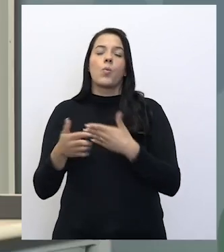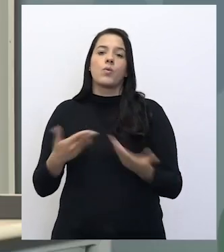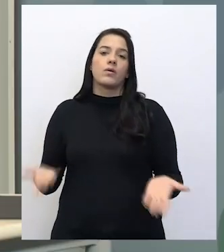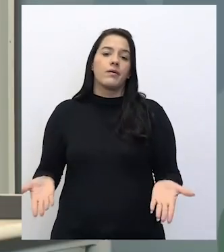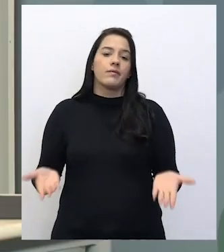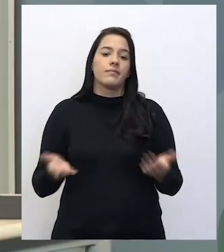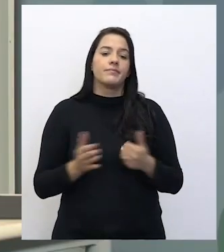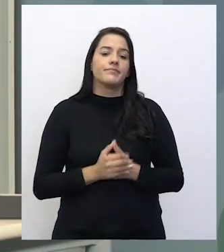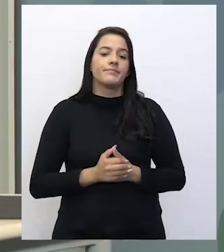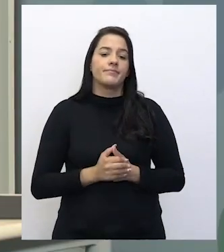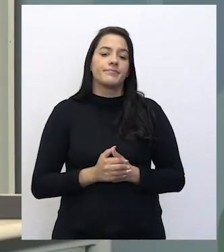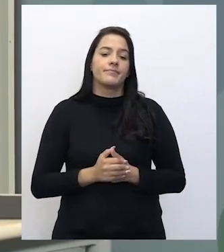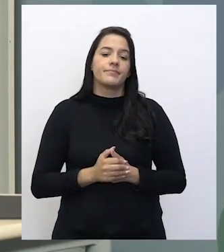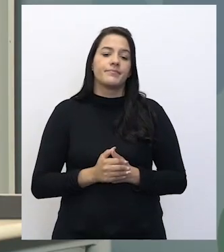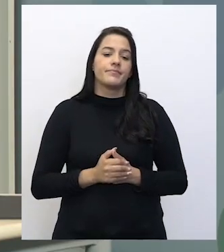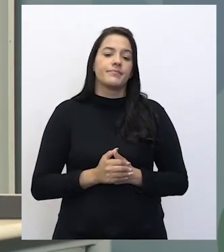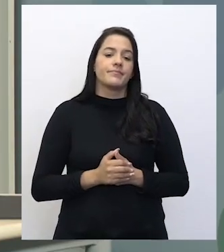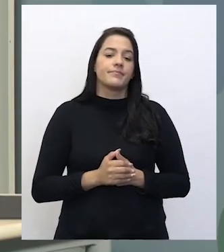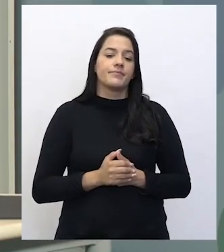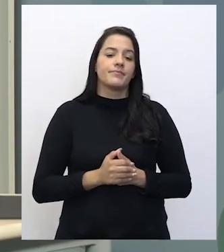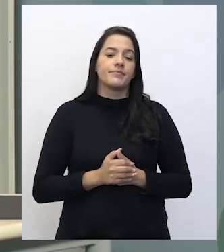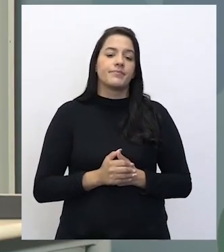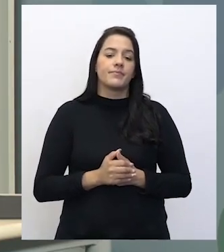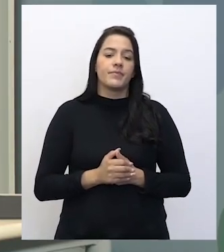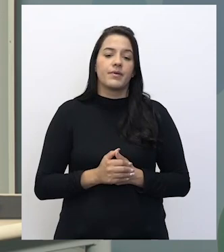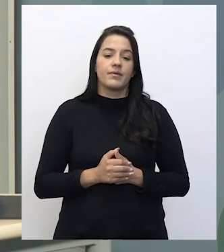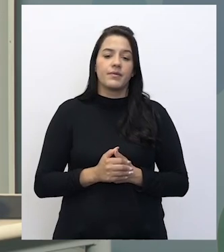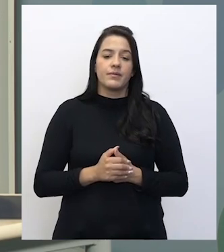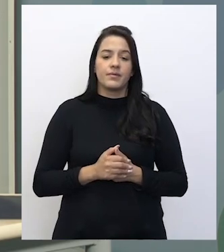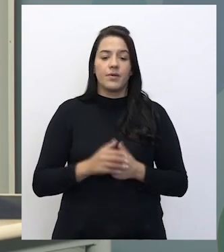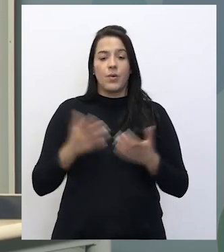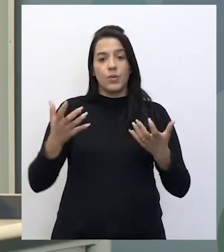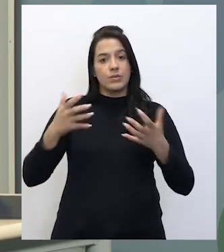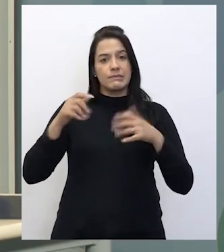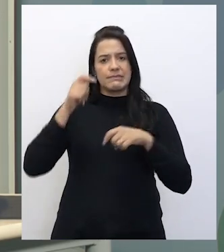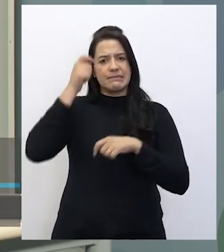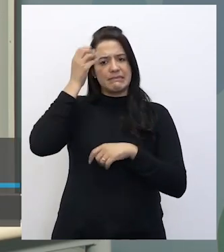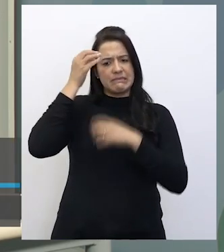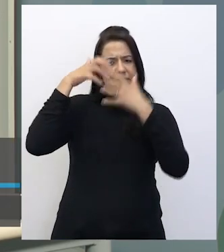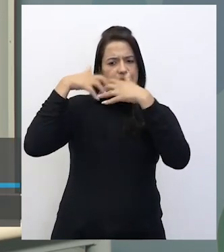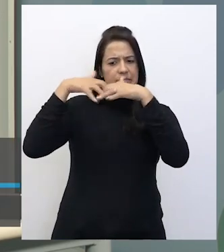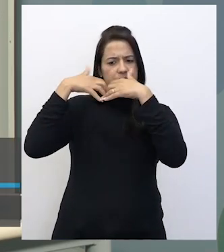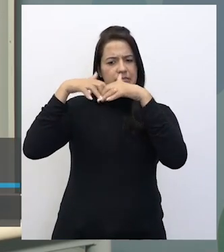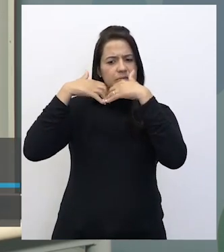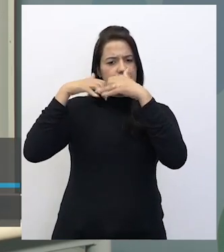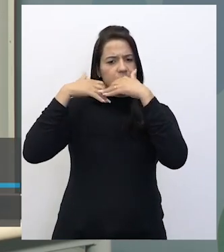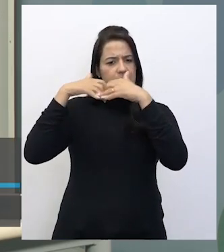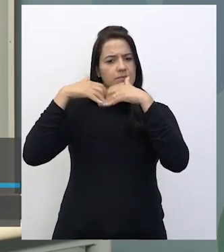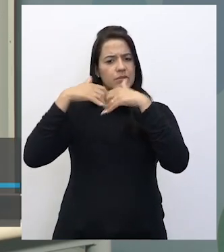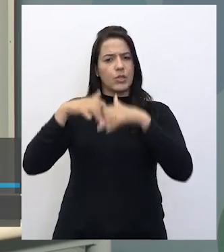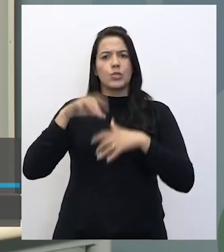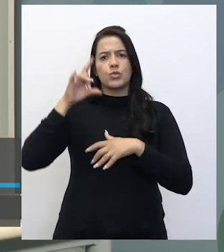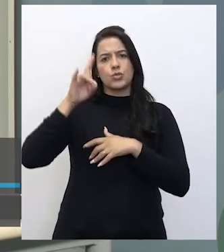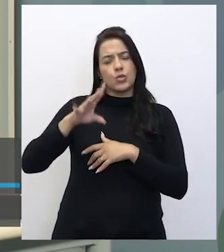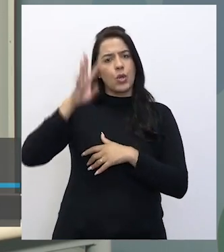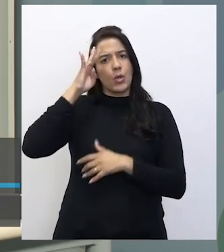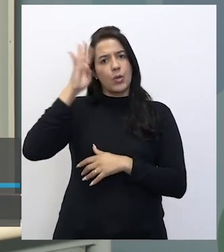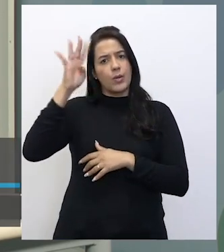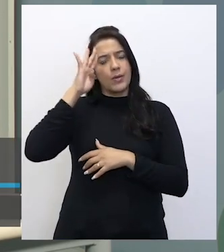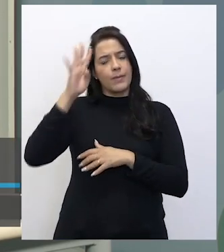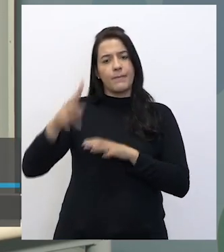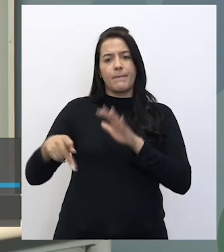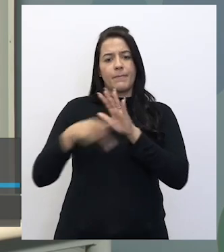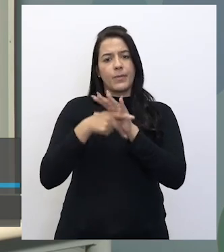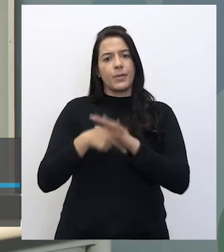de ginástica, academia do cérebro que se preste tão somente,